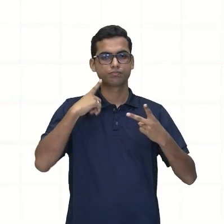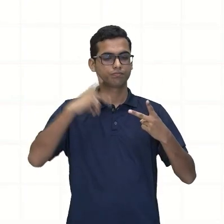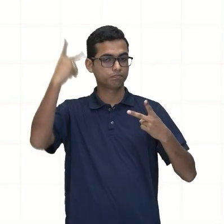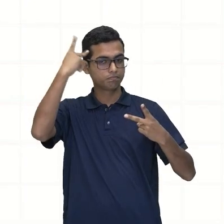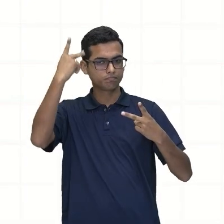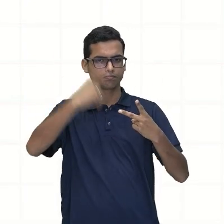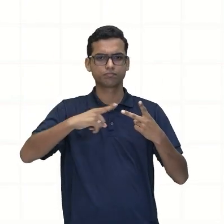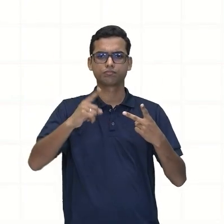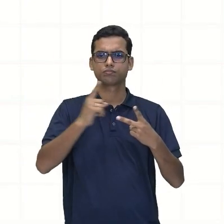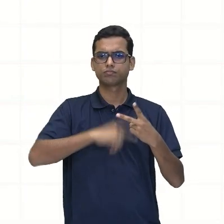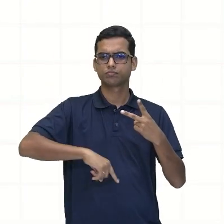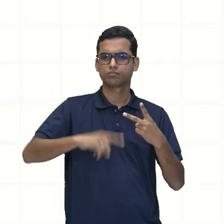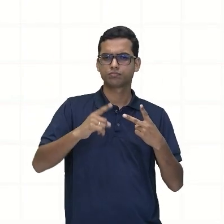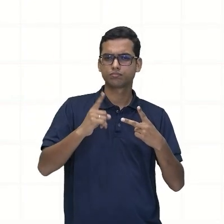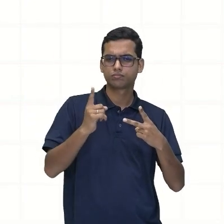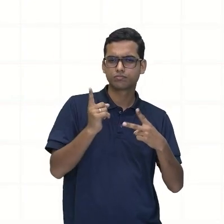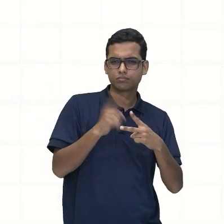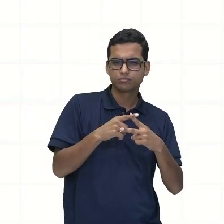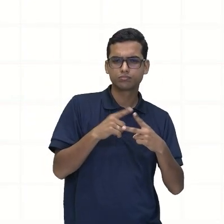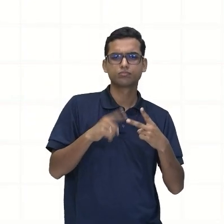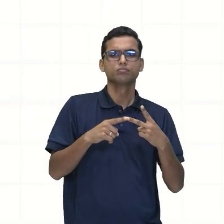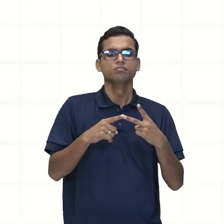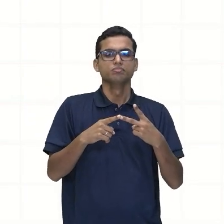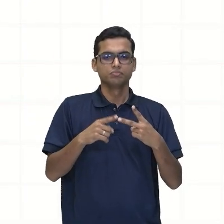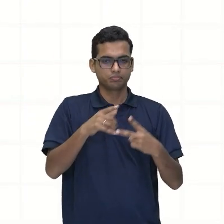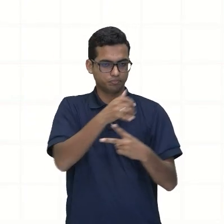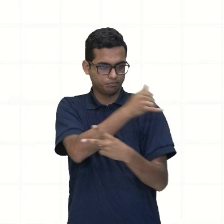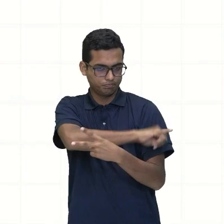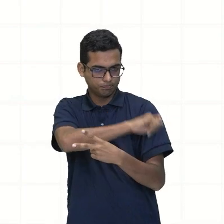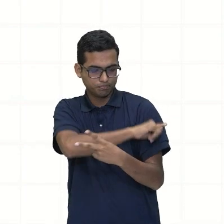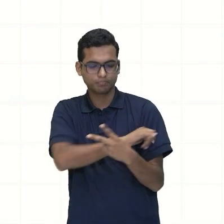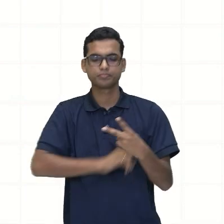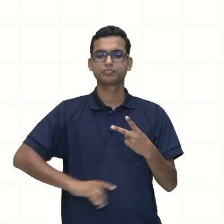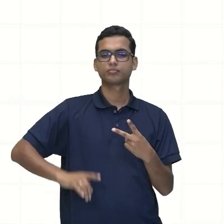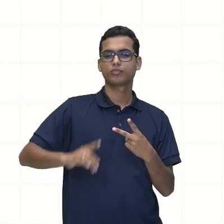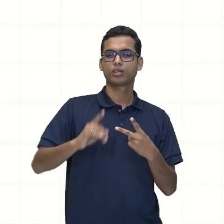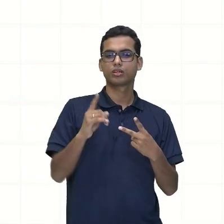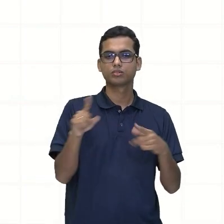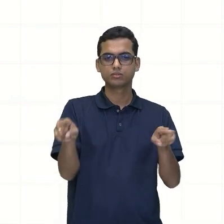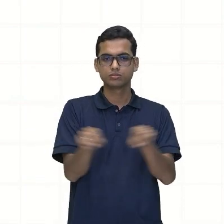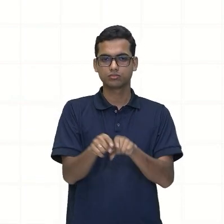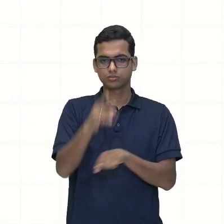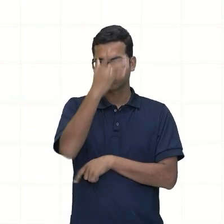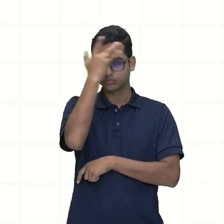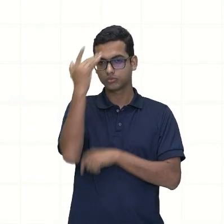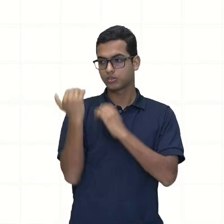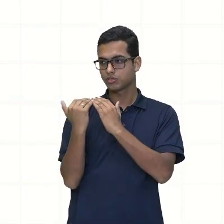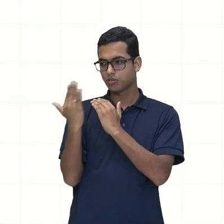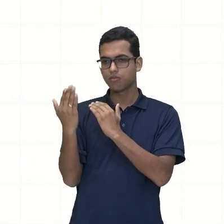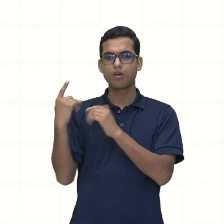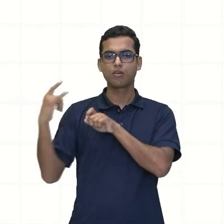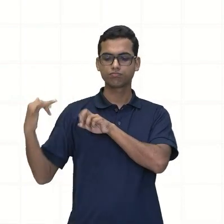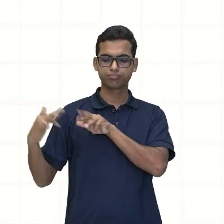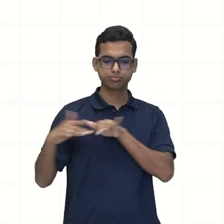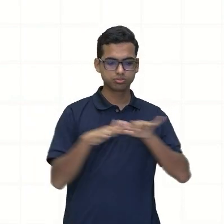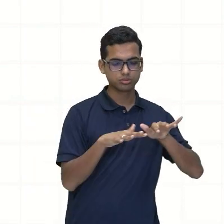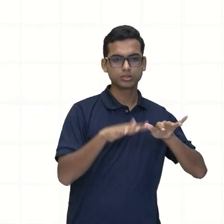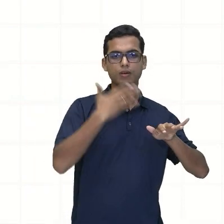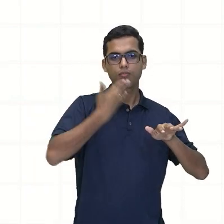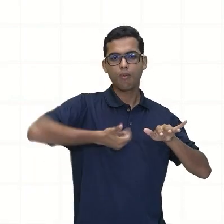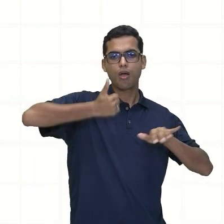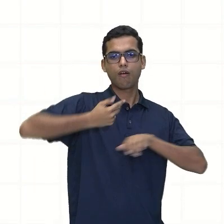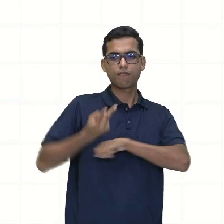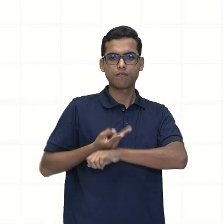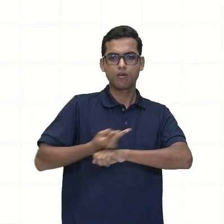região centro-oeste. E isso acaba atraindo muitos imigrantes, né, em busca dessas melhores condições de